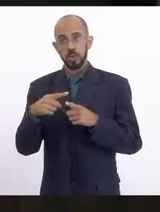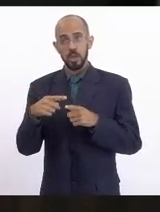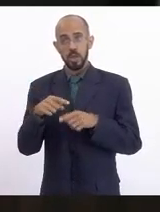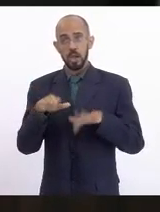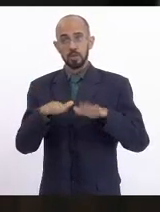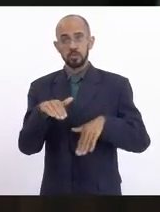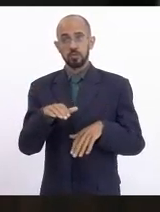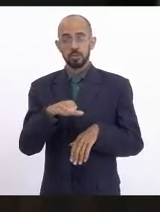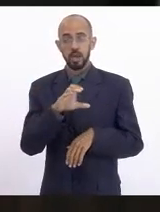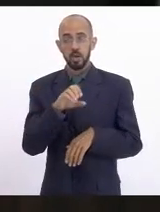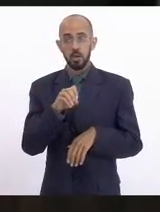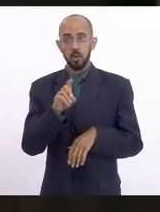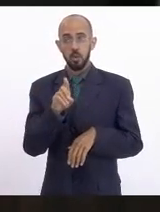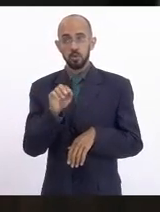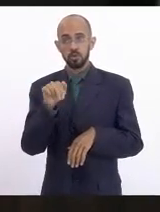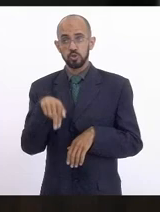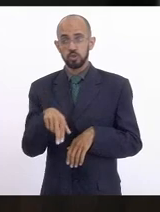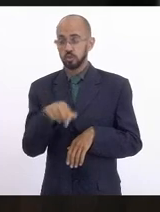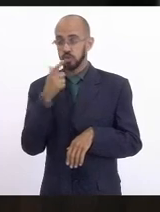conclusivo